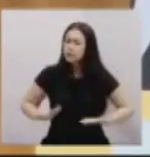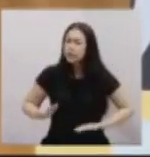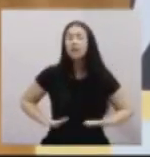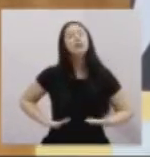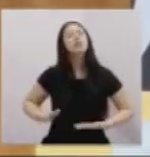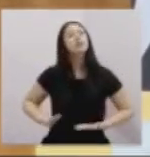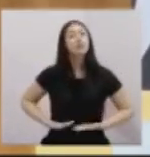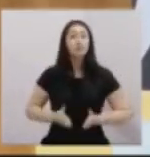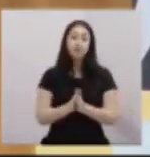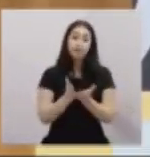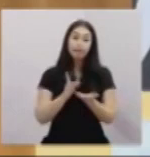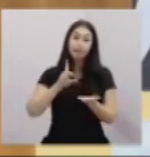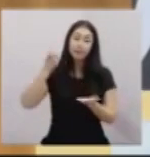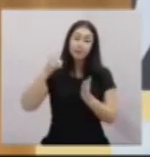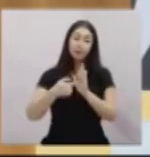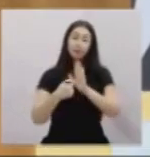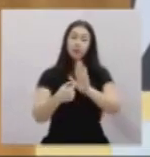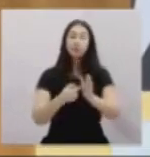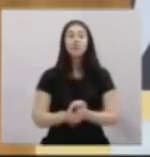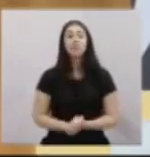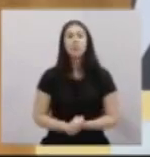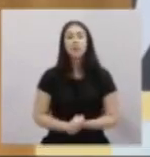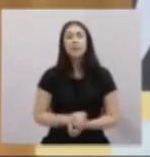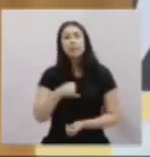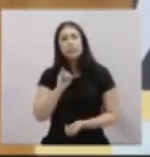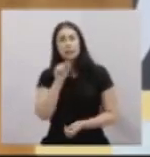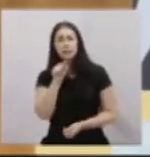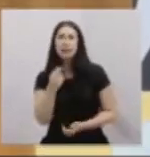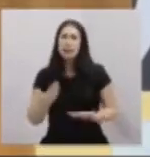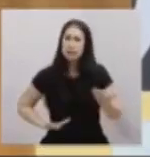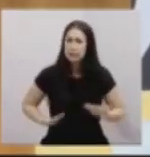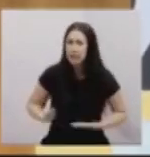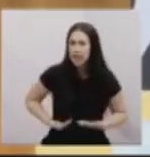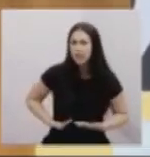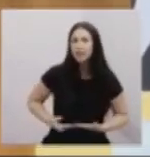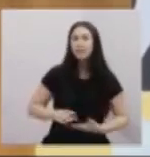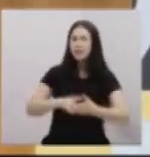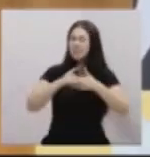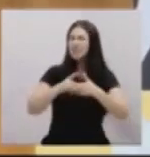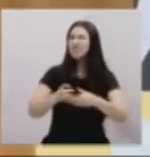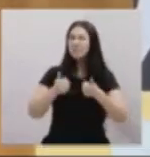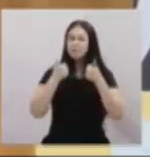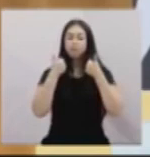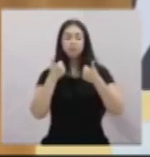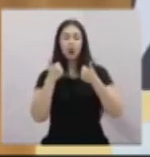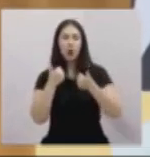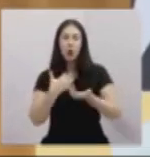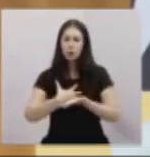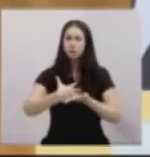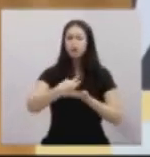Isso está na palavra de Deus. Então, quanto mais servo você é, melhor líder você será, melhor exemplo você